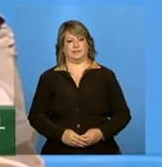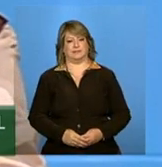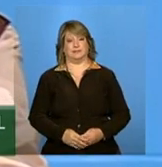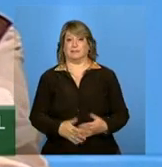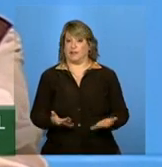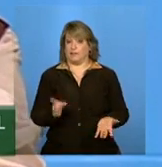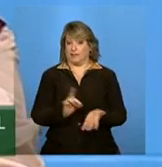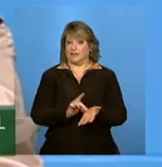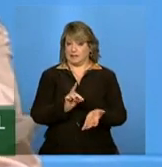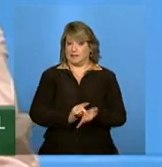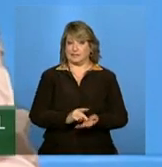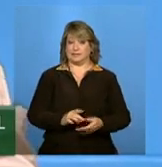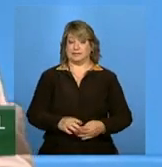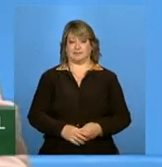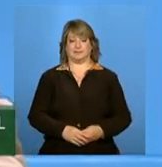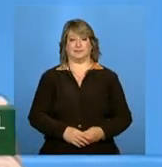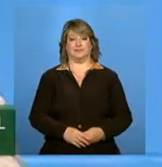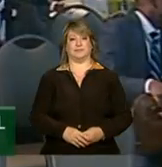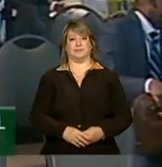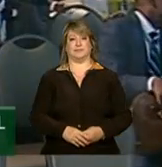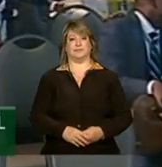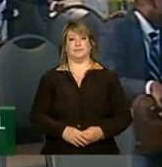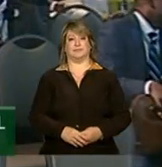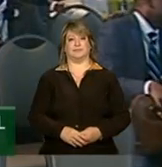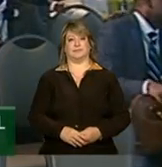E é verdade.